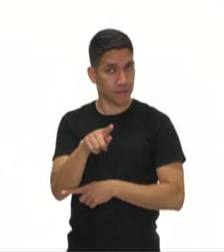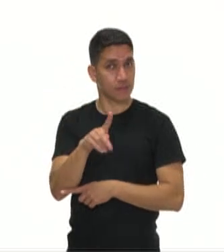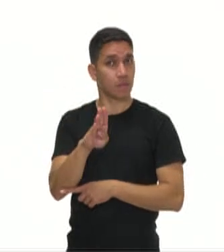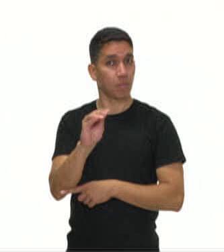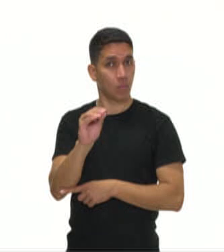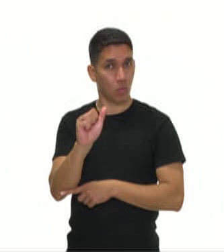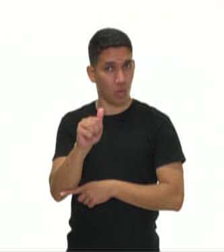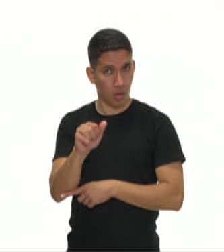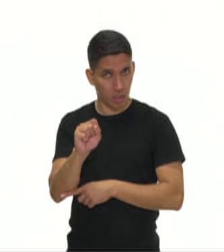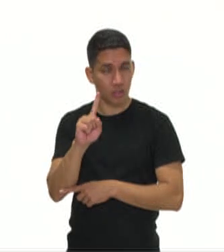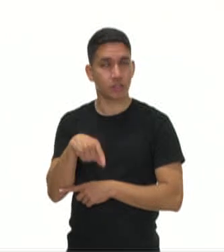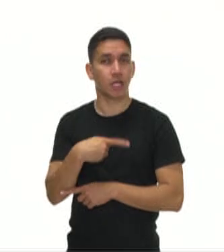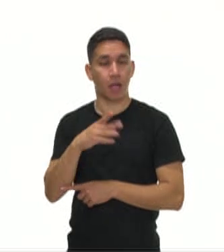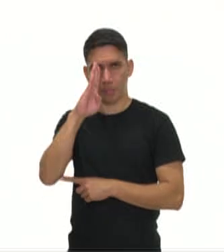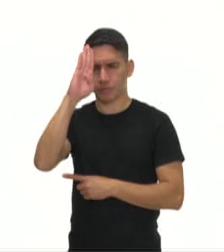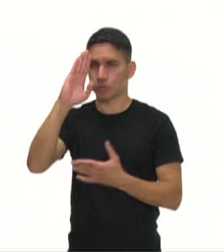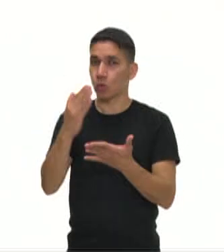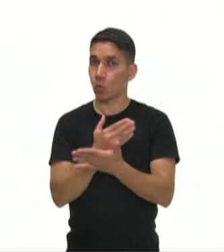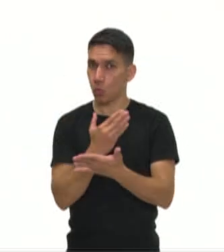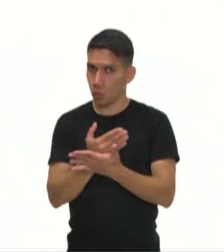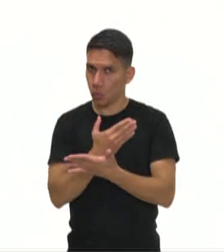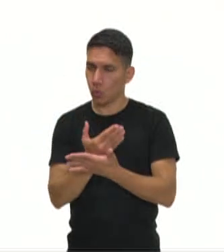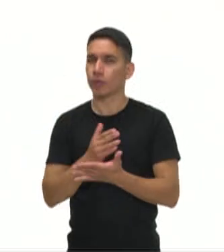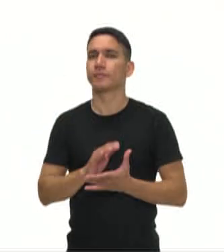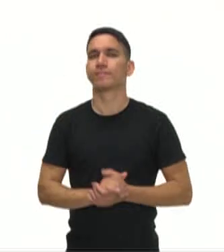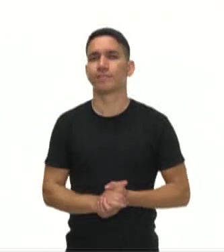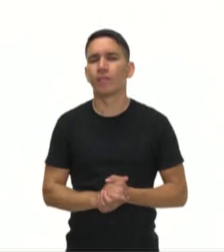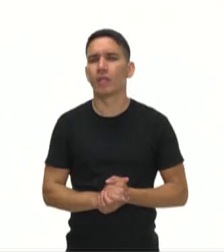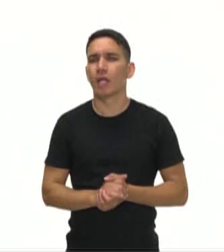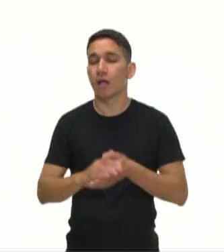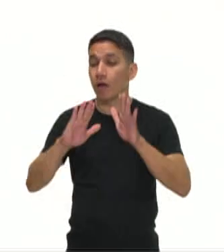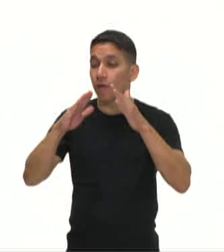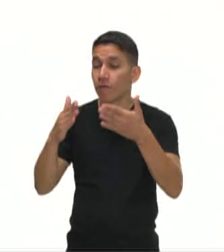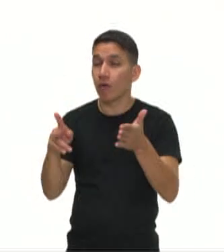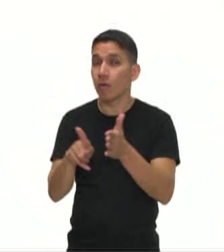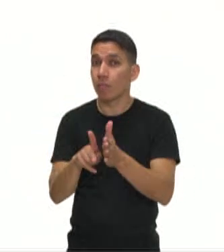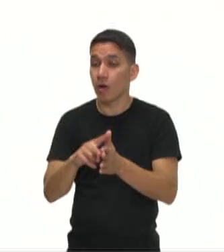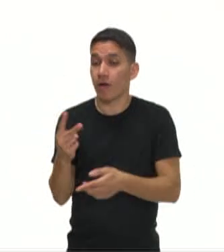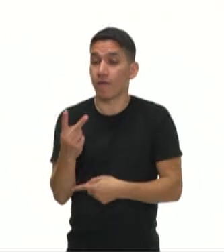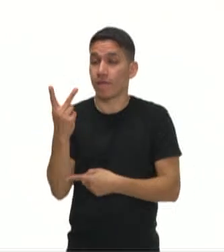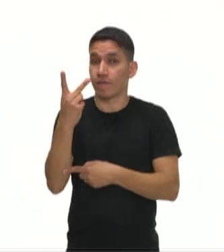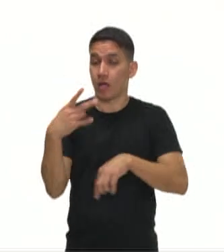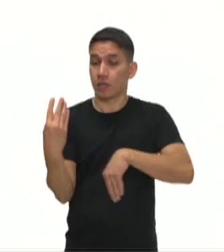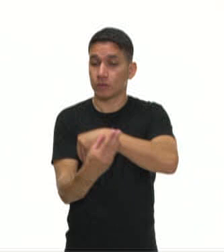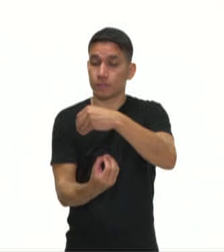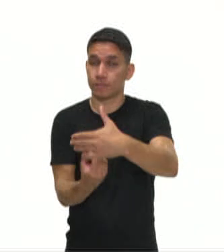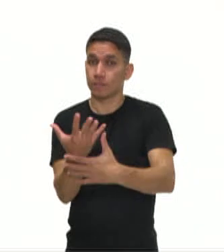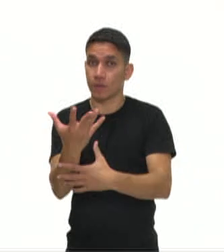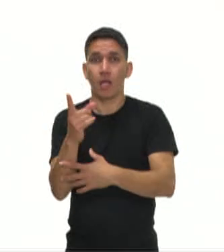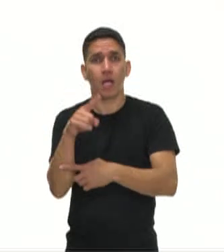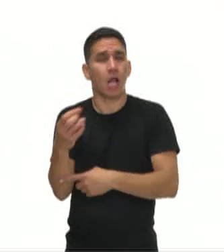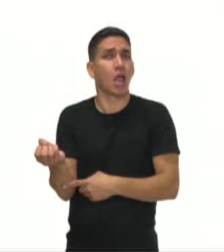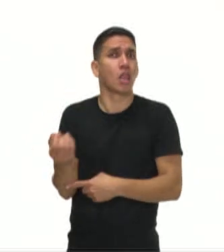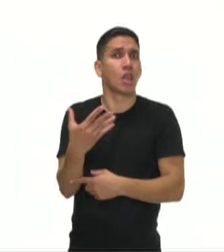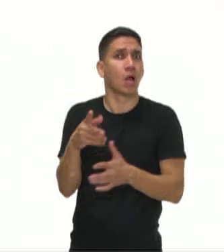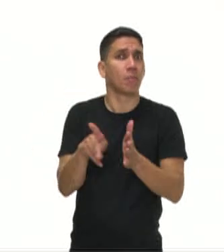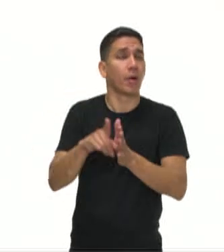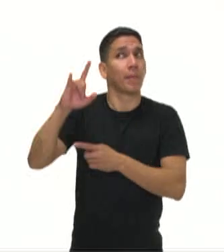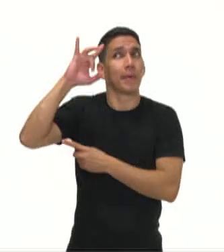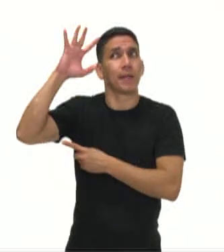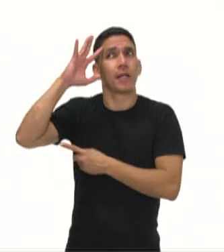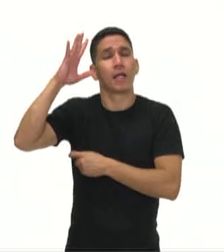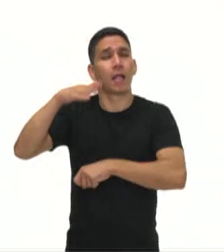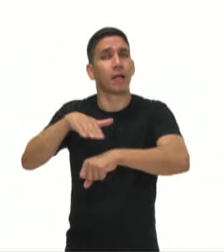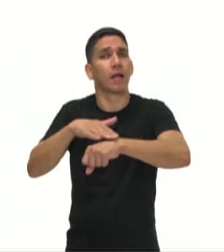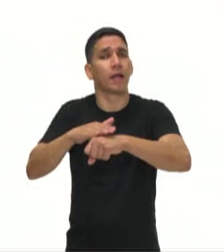obra, Casa Grande Senzala, preconizava a valorização da mestiçagem, algo que foi inovador frente às teorias